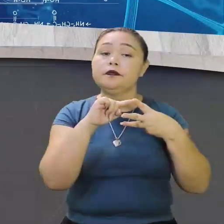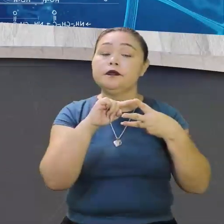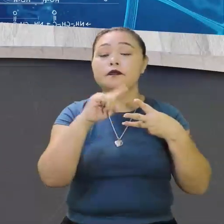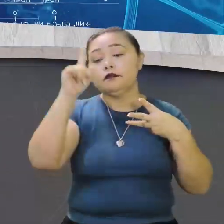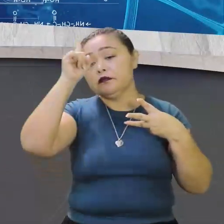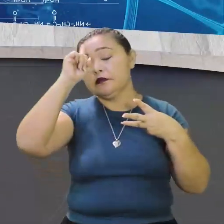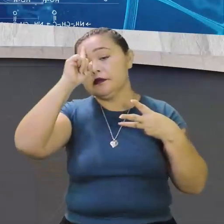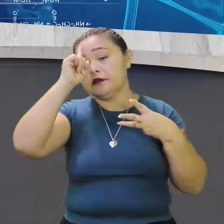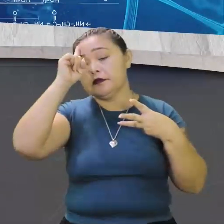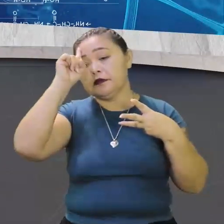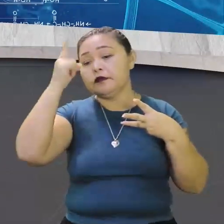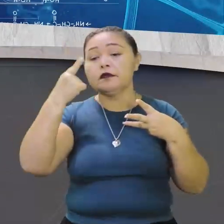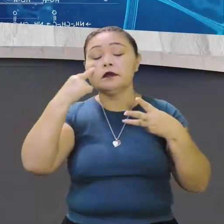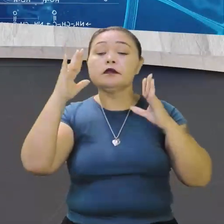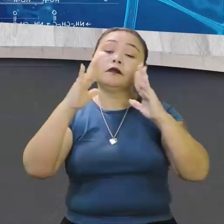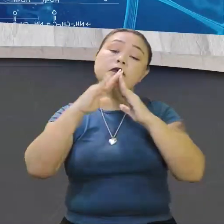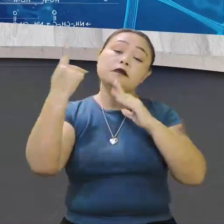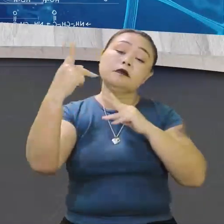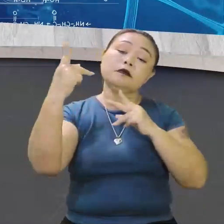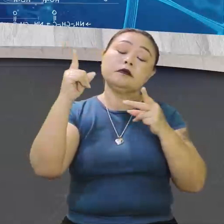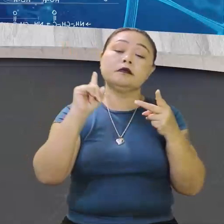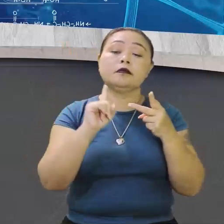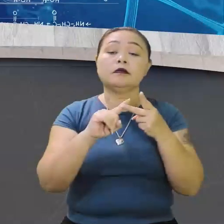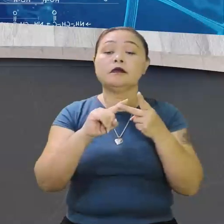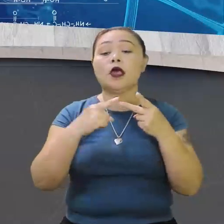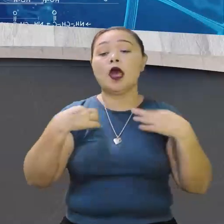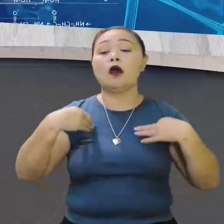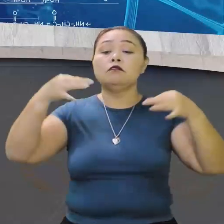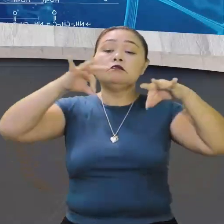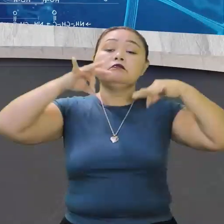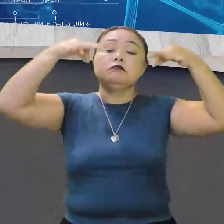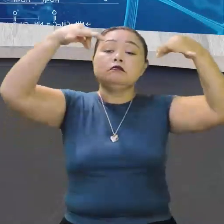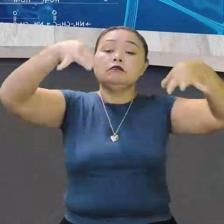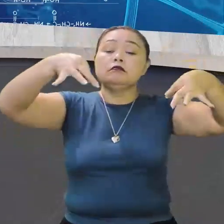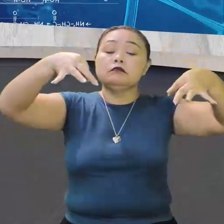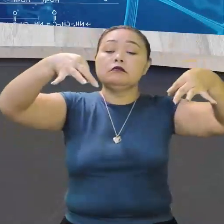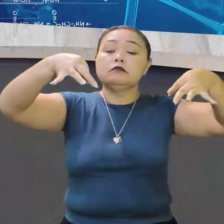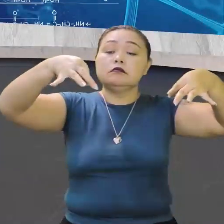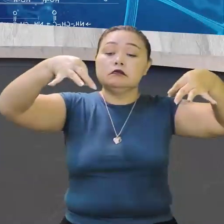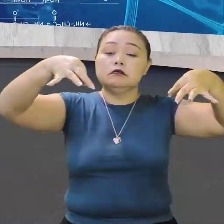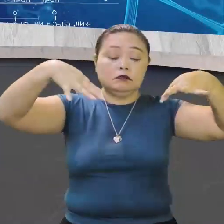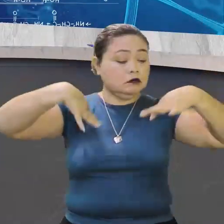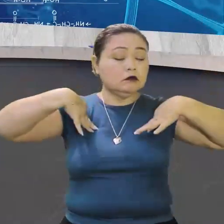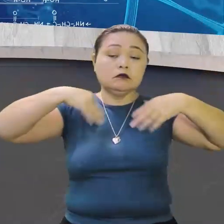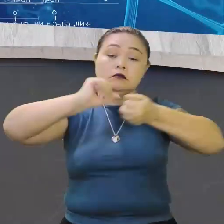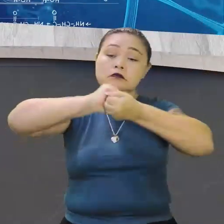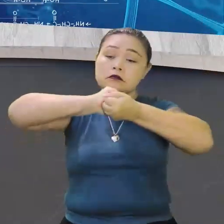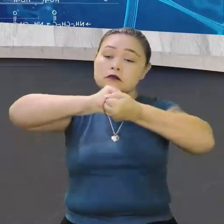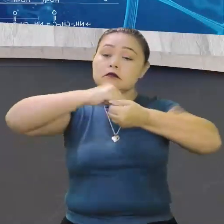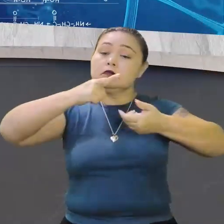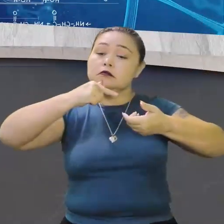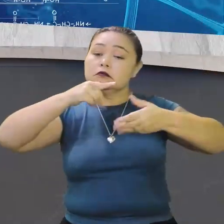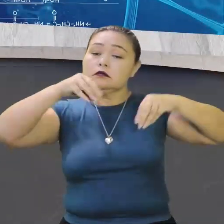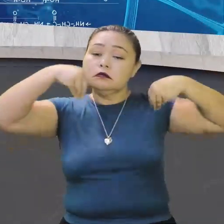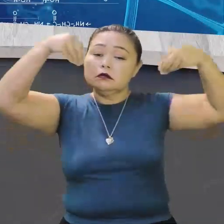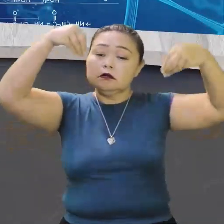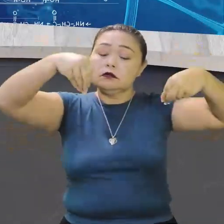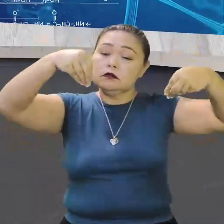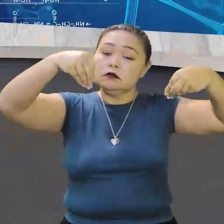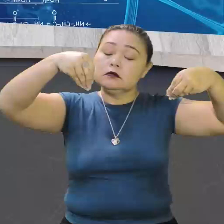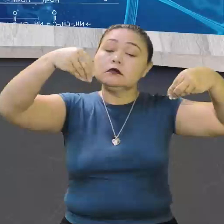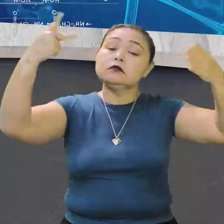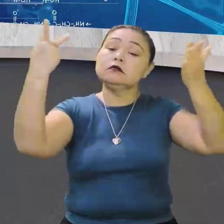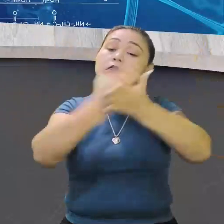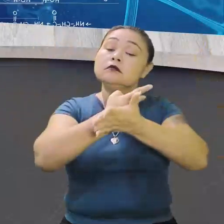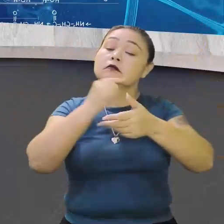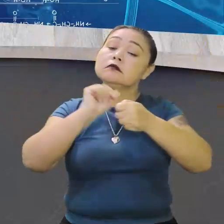diariamente, você vê em sua residência, a roupa do varal. E a roupa do varal, o que